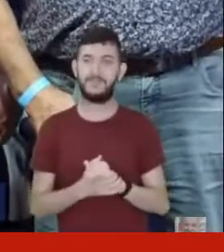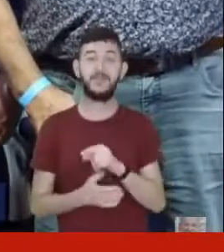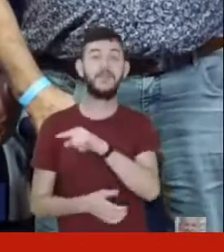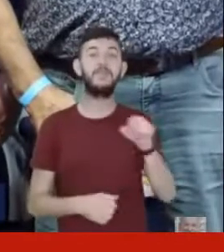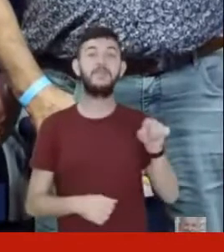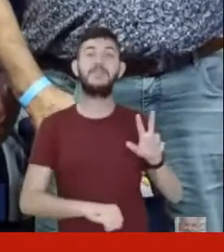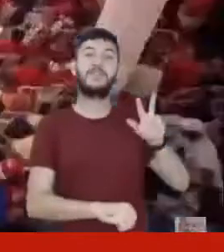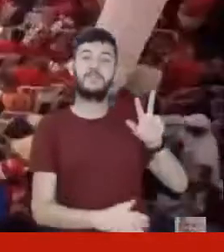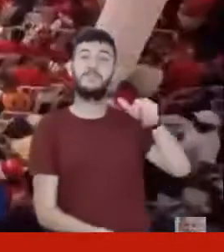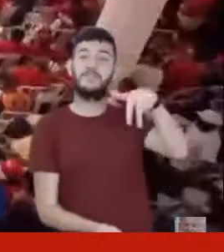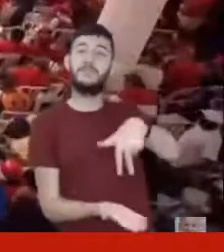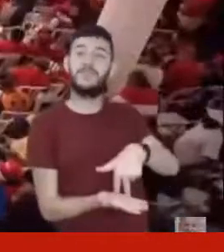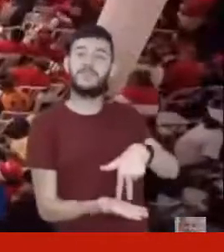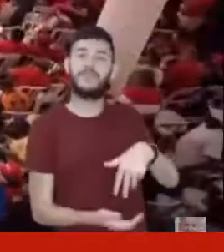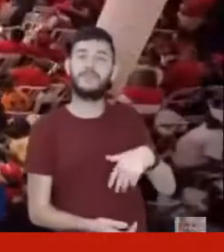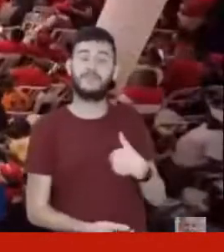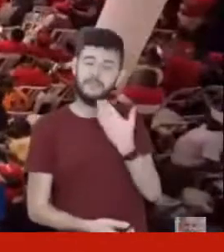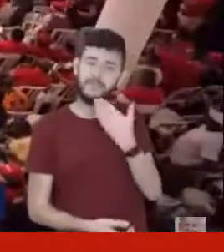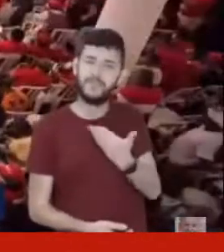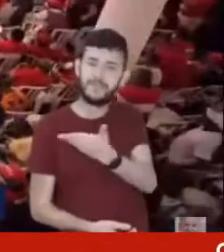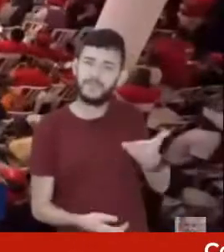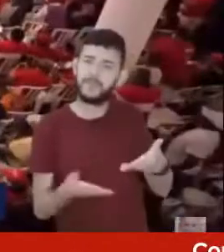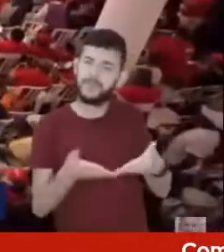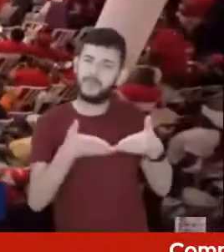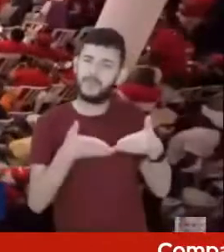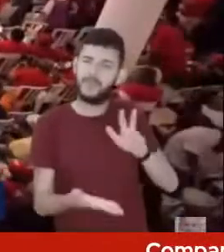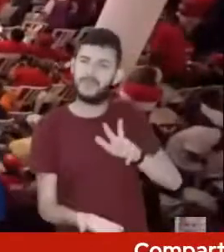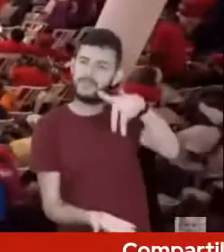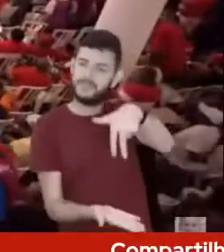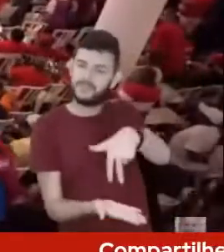favor. Todo mundo de pé.